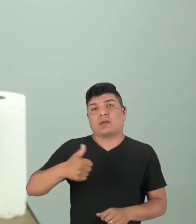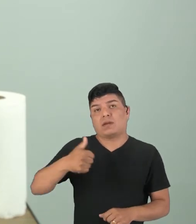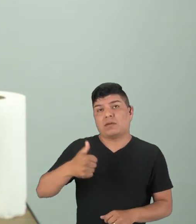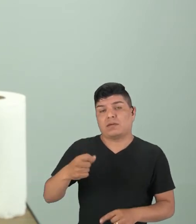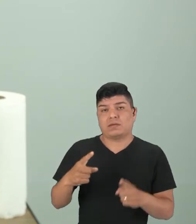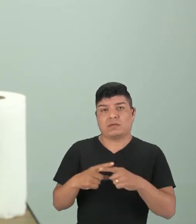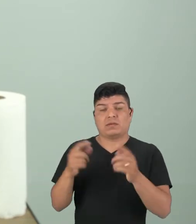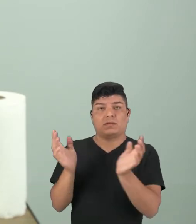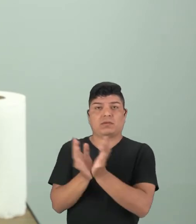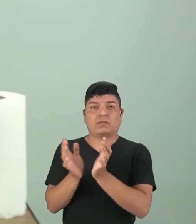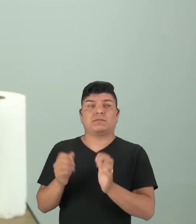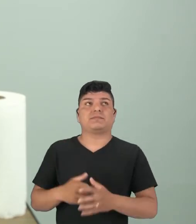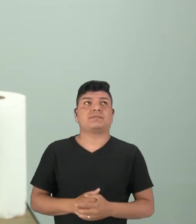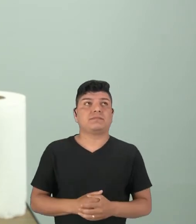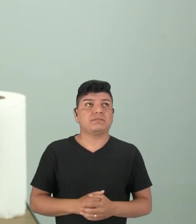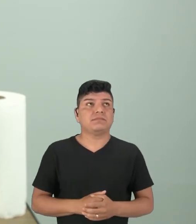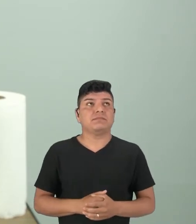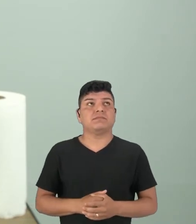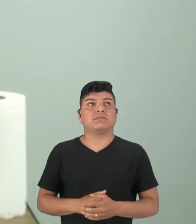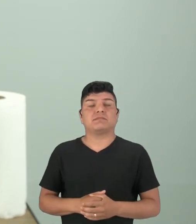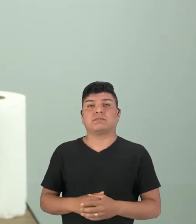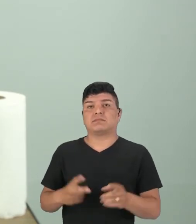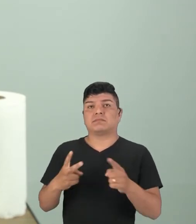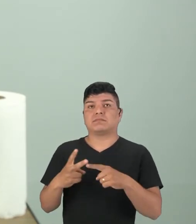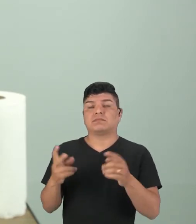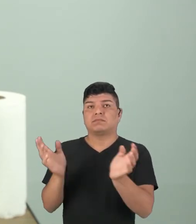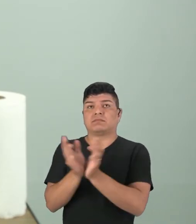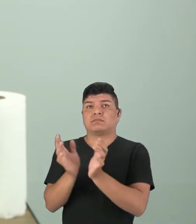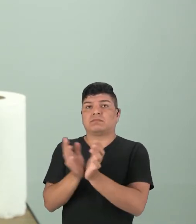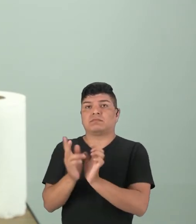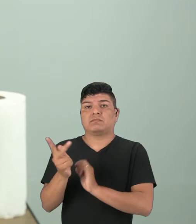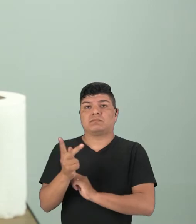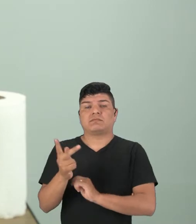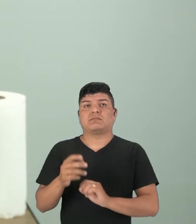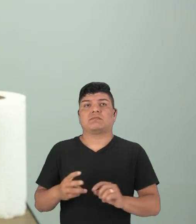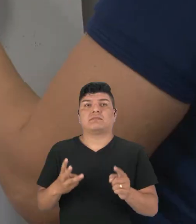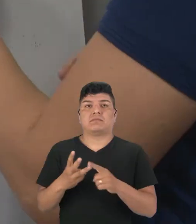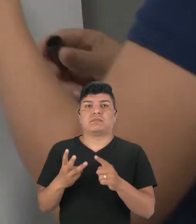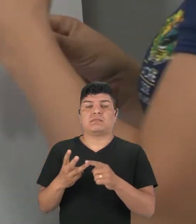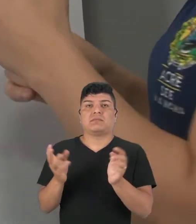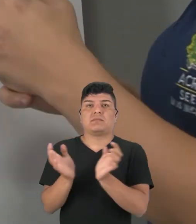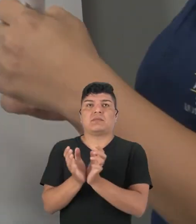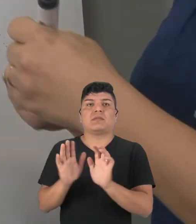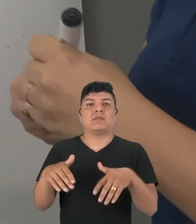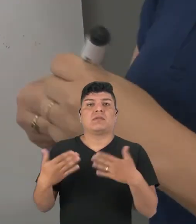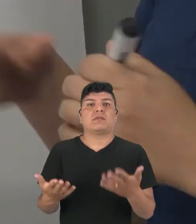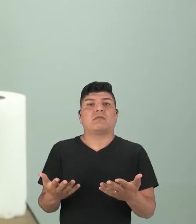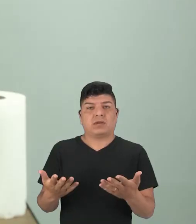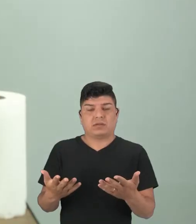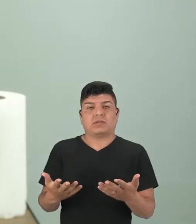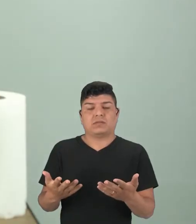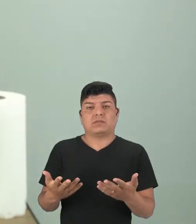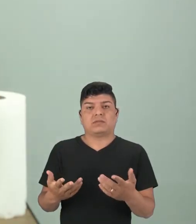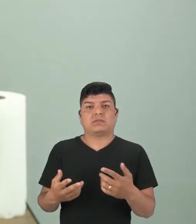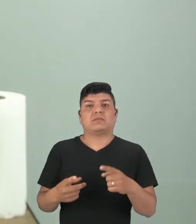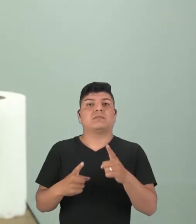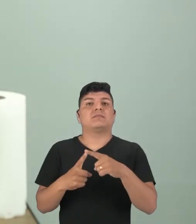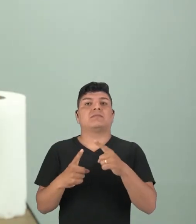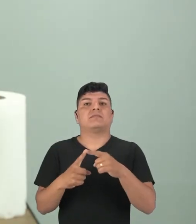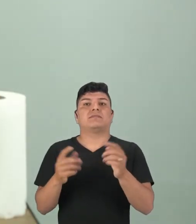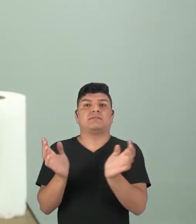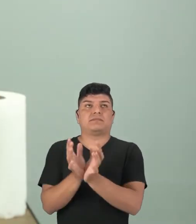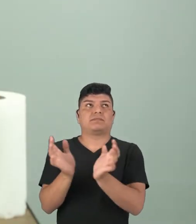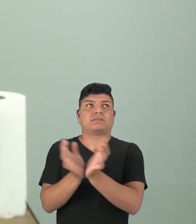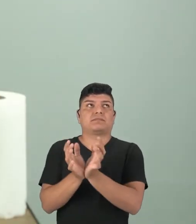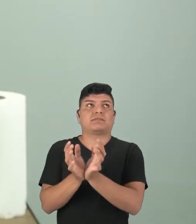grupo, tá? Segundo grupo, que é esses 2 elementos, e o terceiro. Quais são esses elementos? Vamos para o primeiro grupo. O